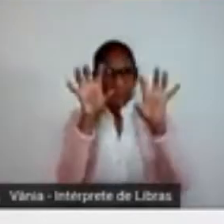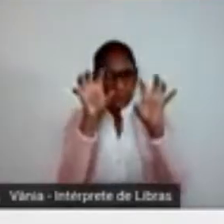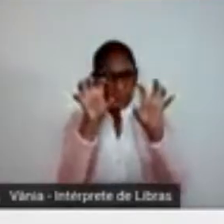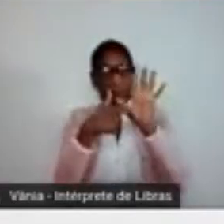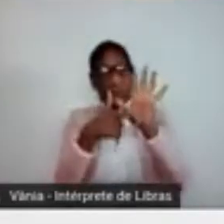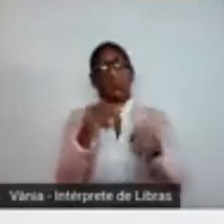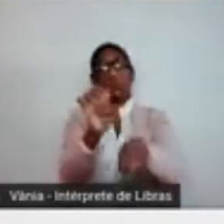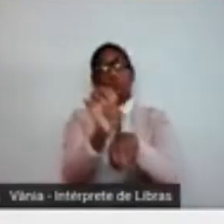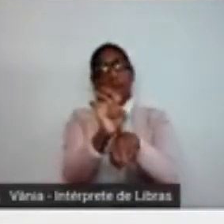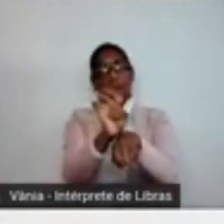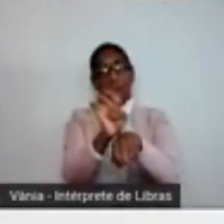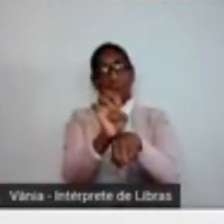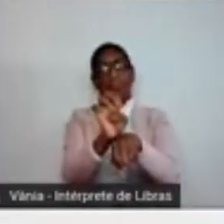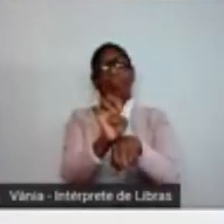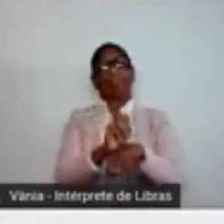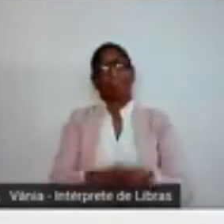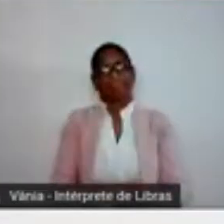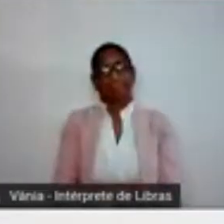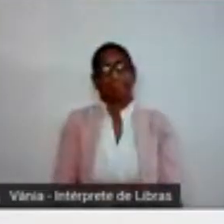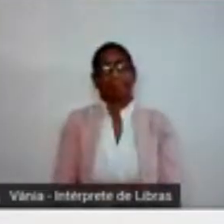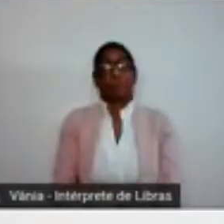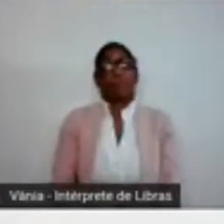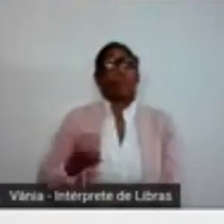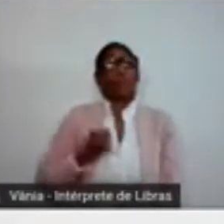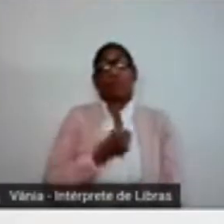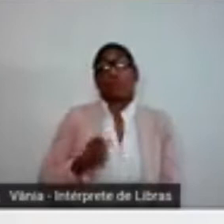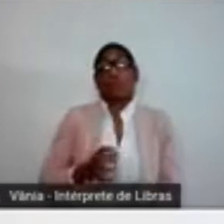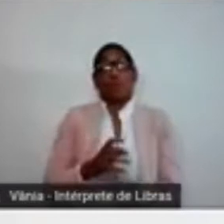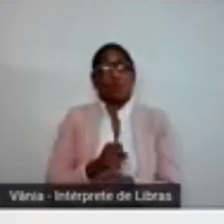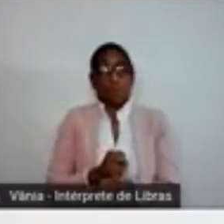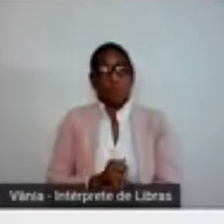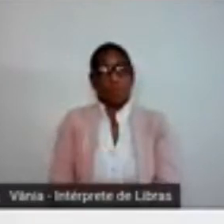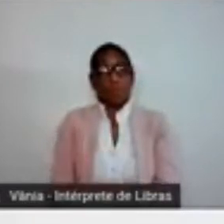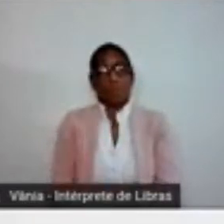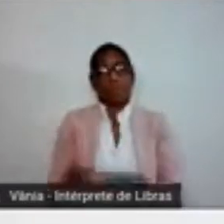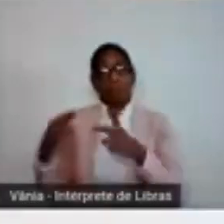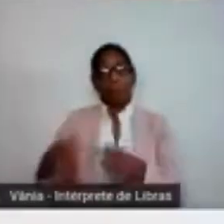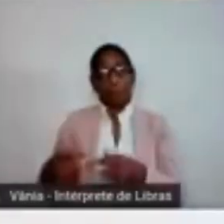estado, né, puxando aquela nota na composição da nota da região.